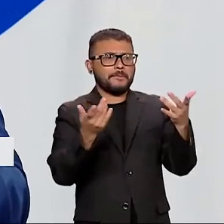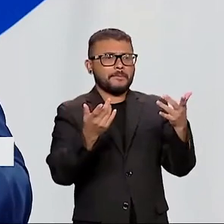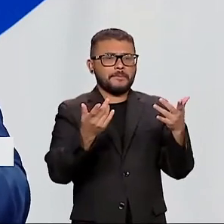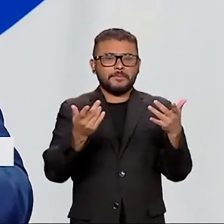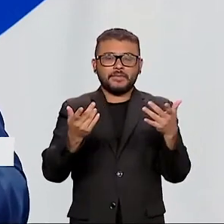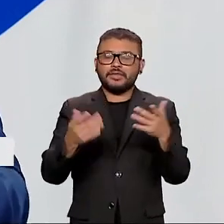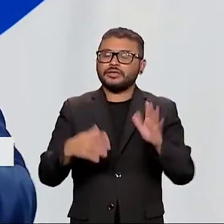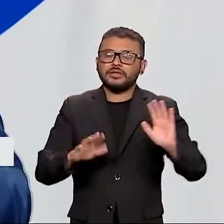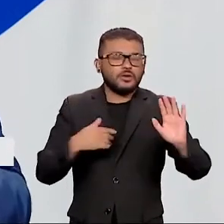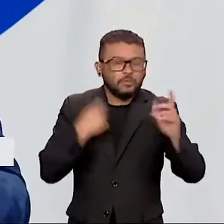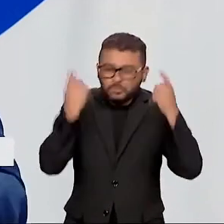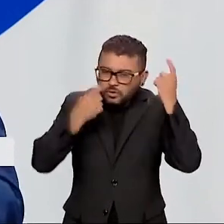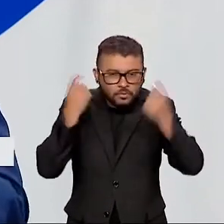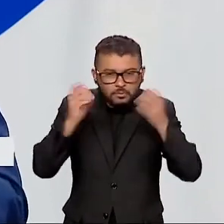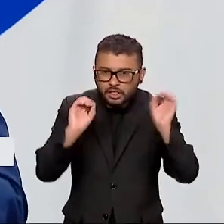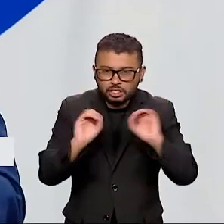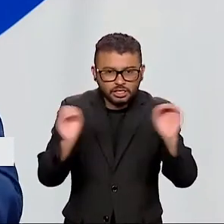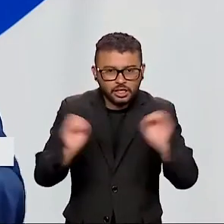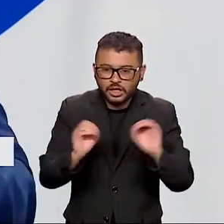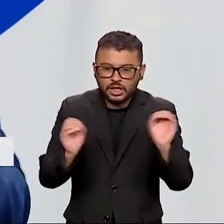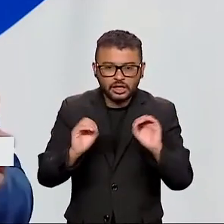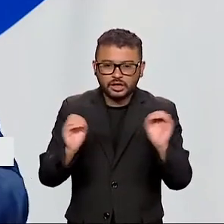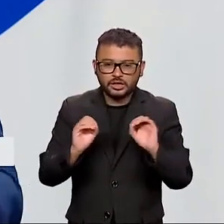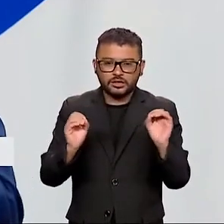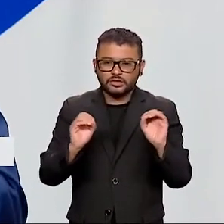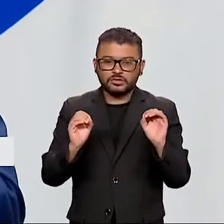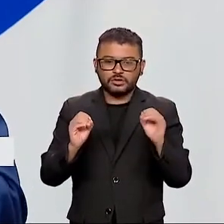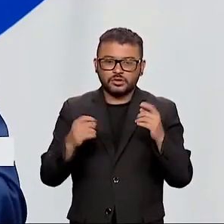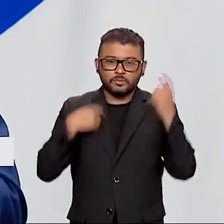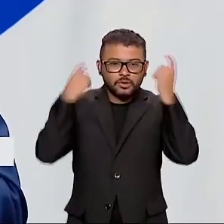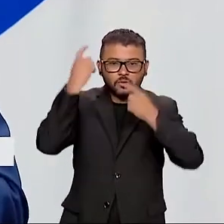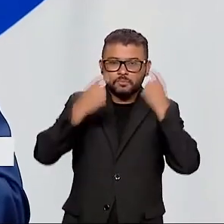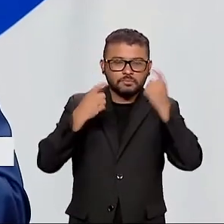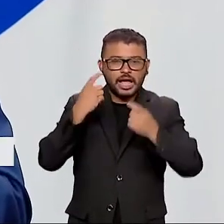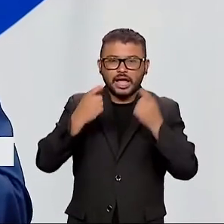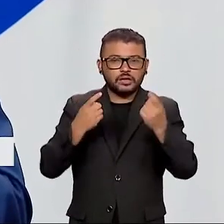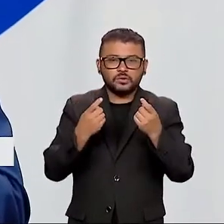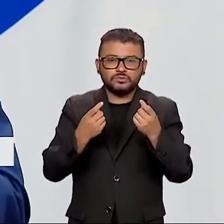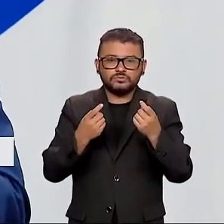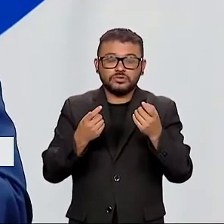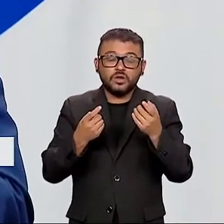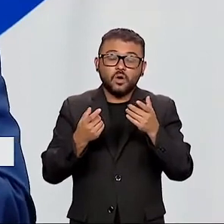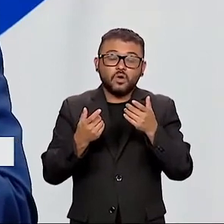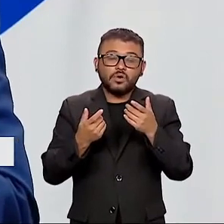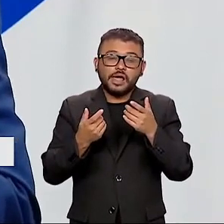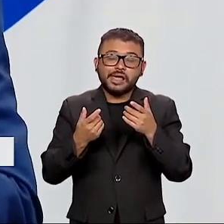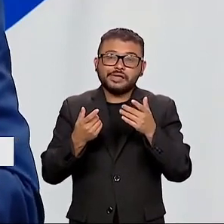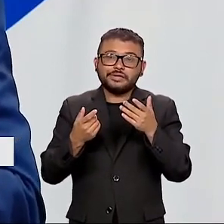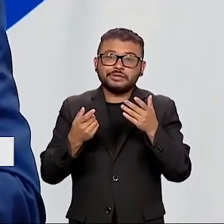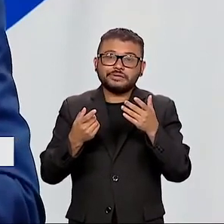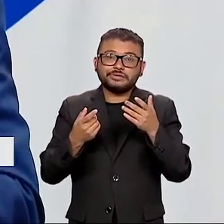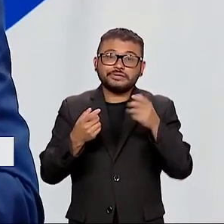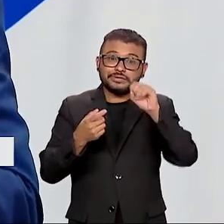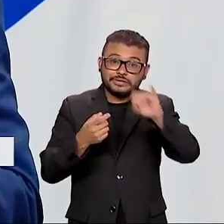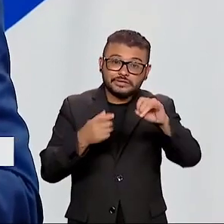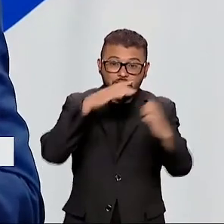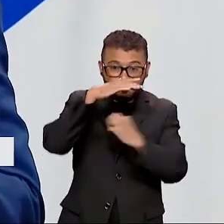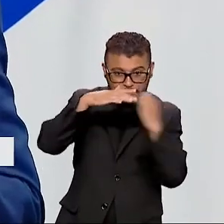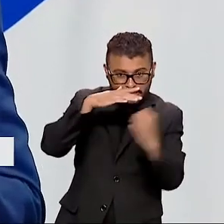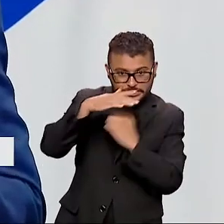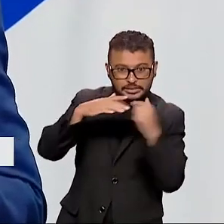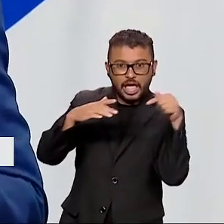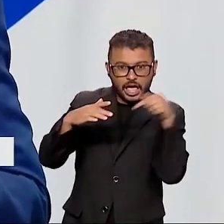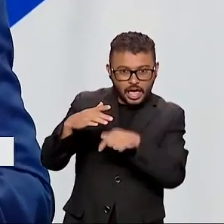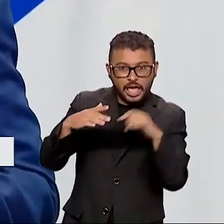eu não estou preocupado com a joia, eu não estou preocupado porque isso não é comigo. Eu estou preocupado com o seguinte: se tiver empresários da